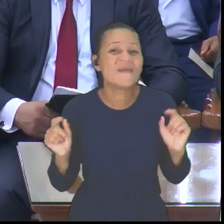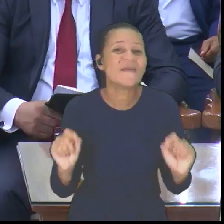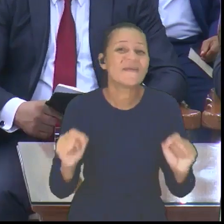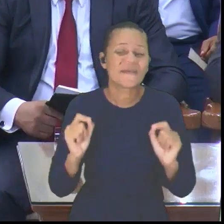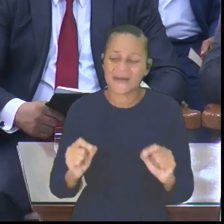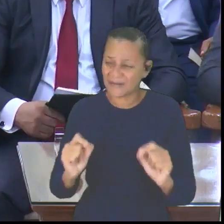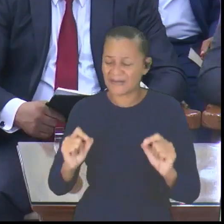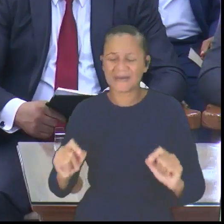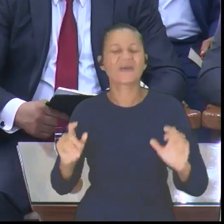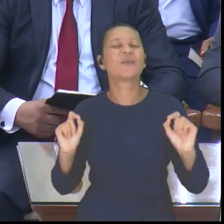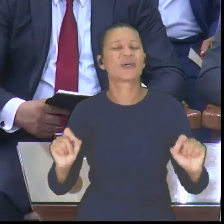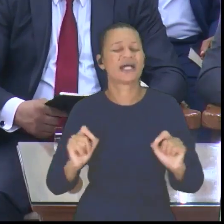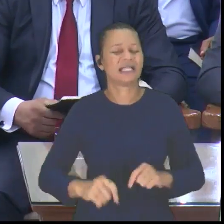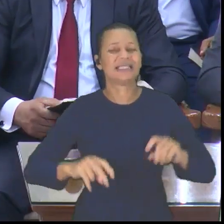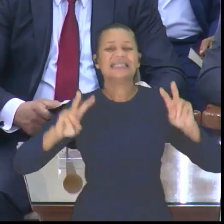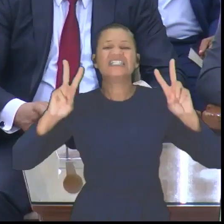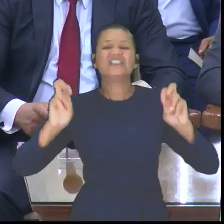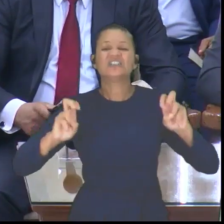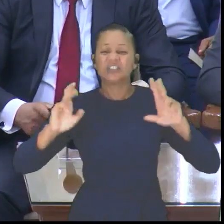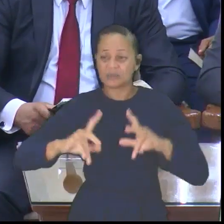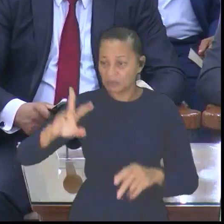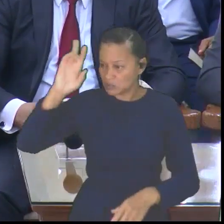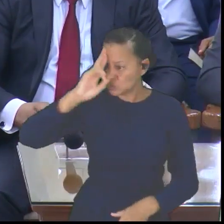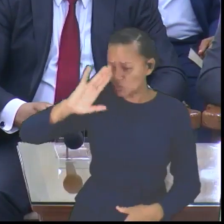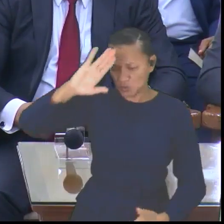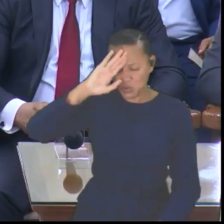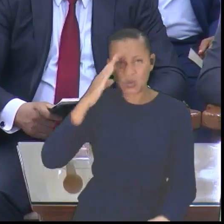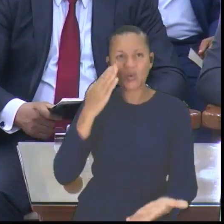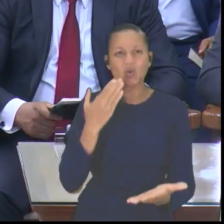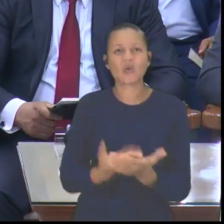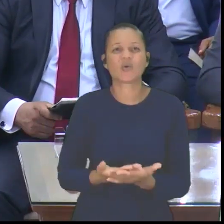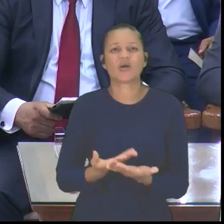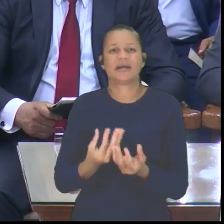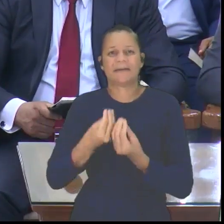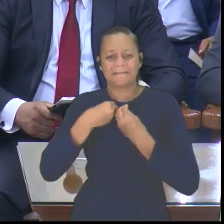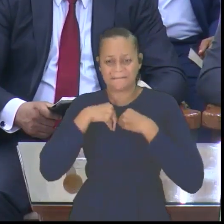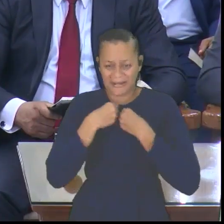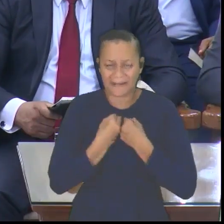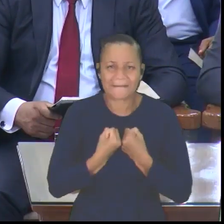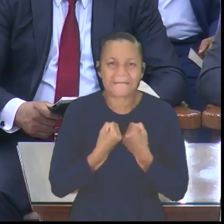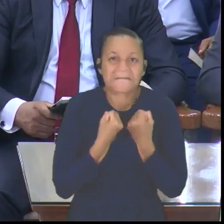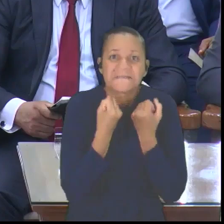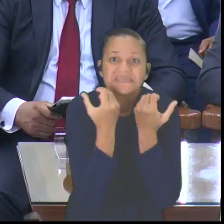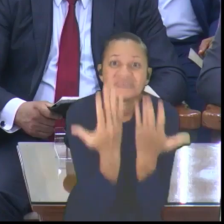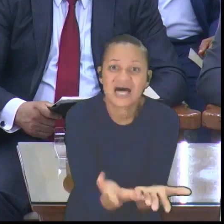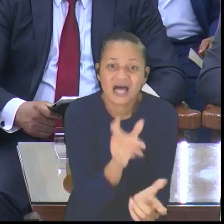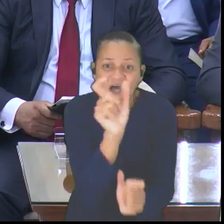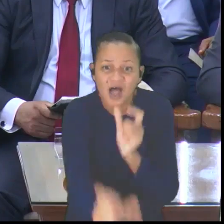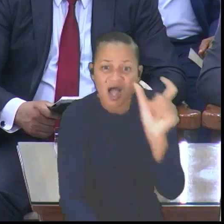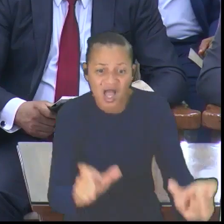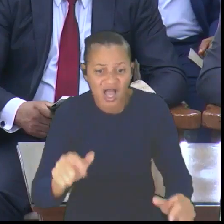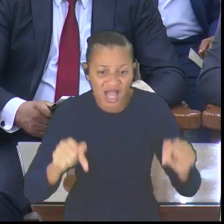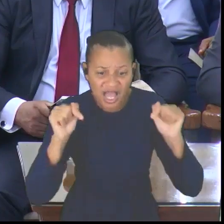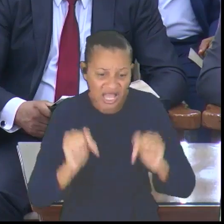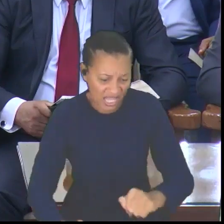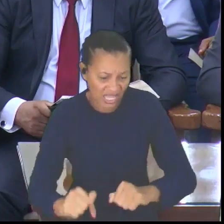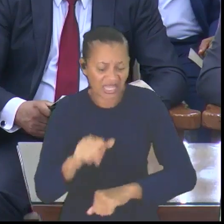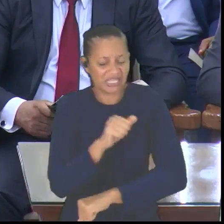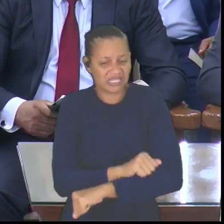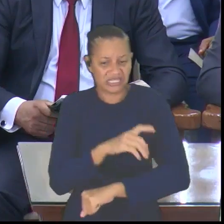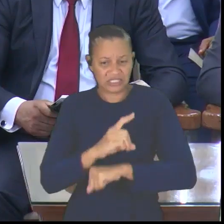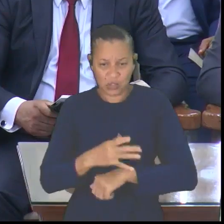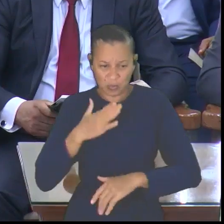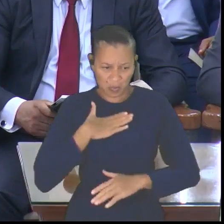a mensagem que Deus me confiou esta noite para entregar à igreja do Senhor aqui. Não estava nos